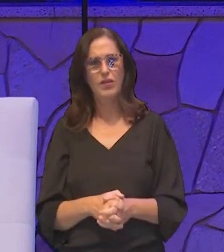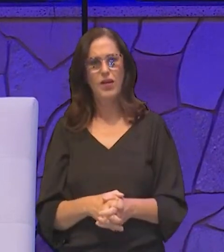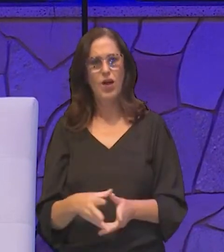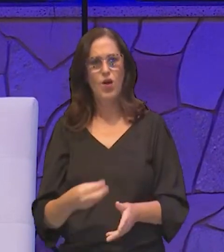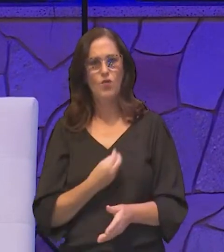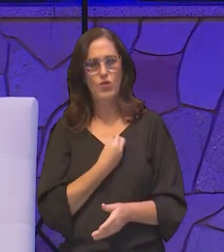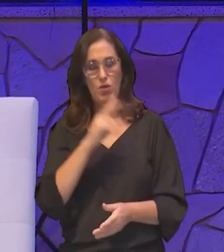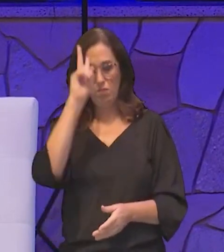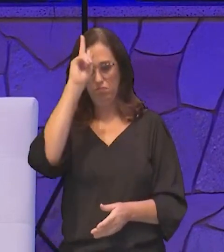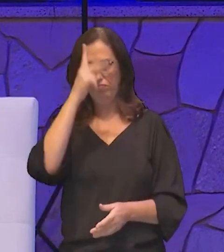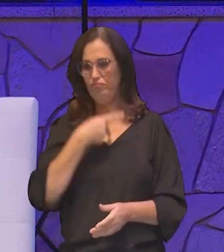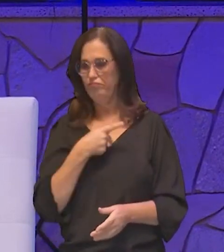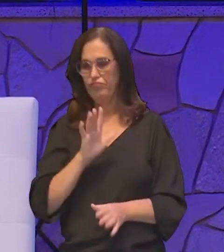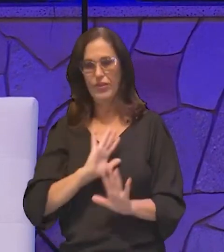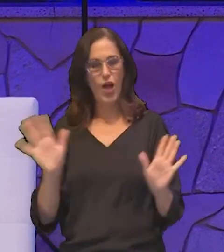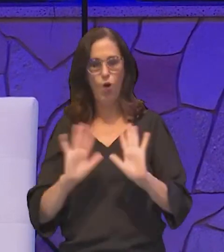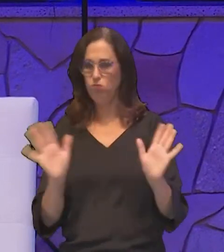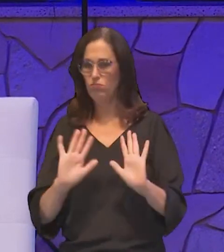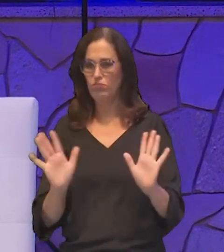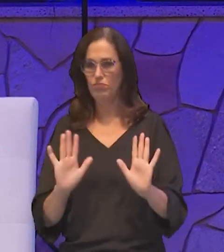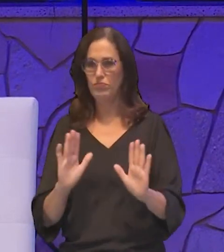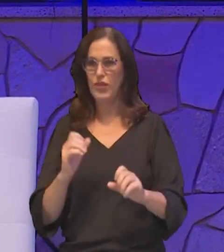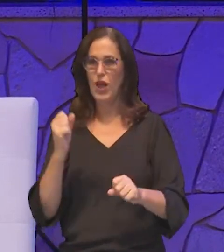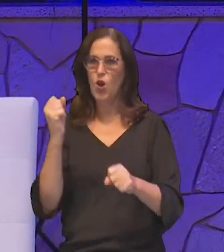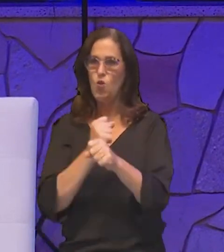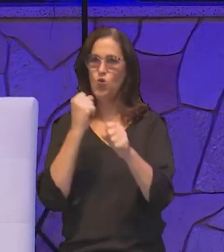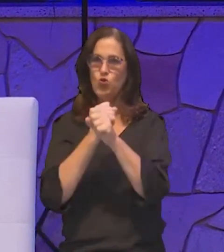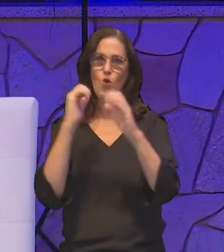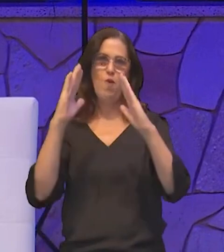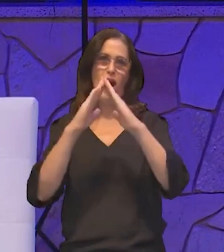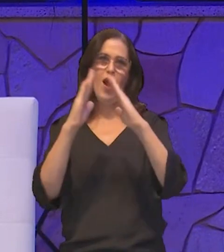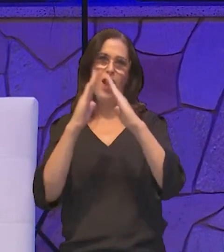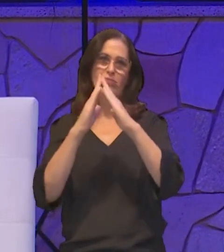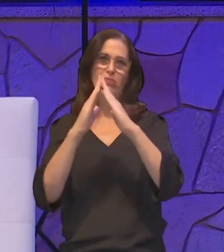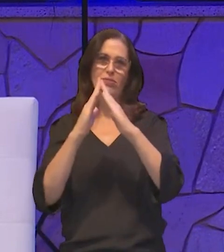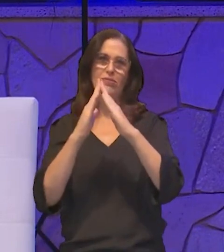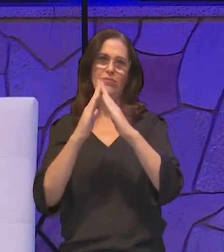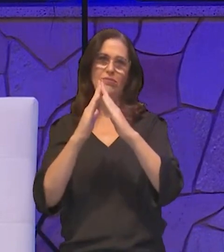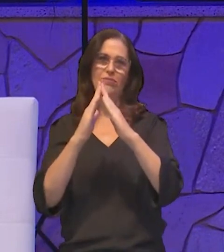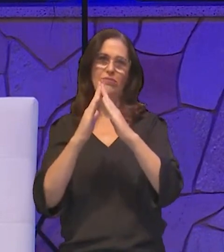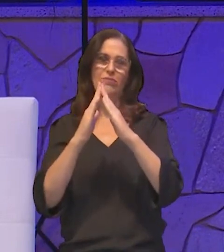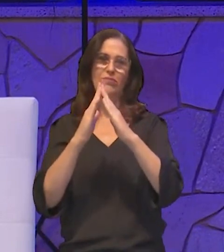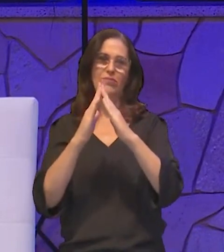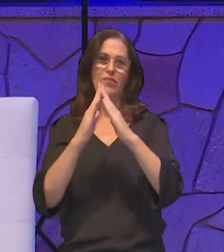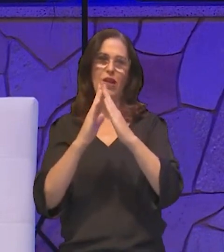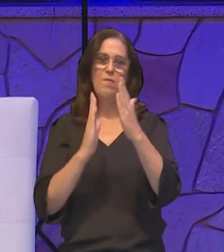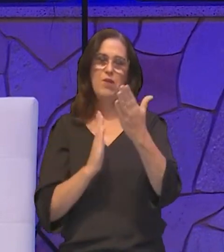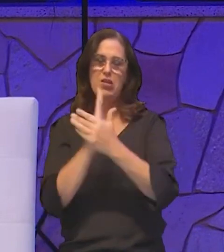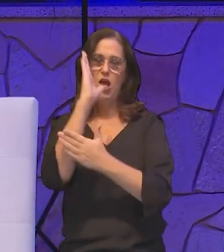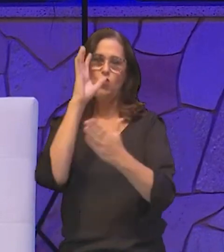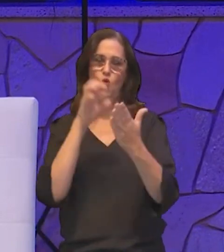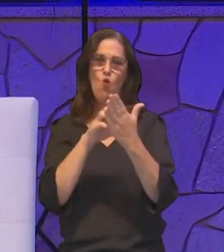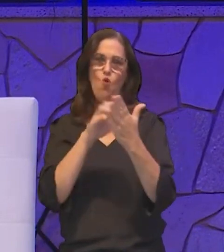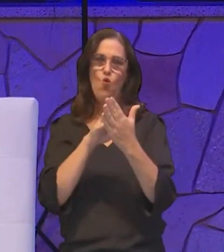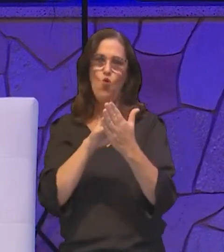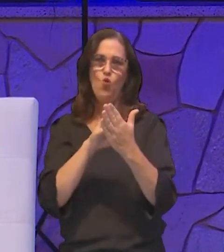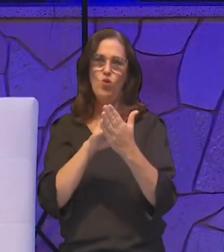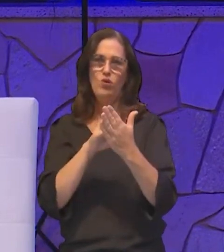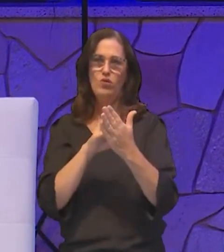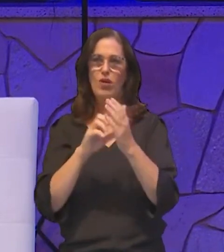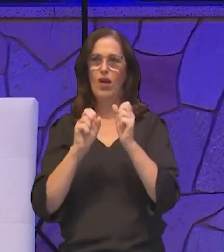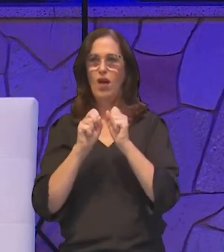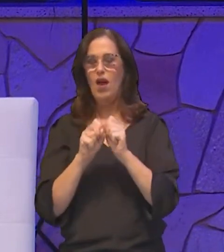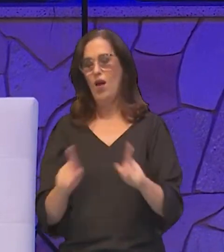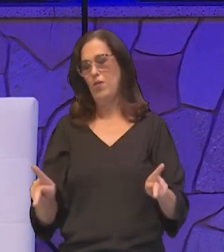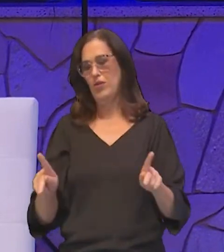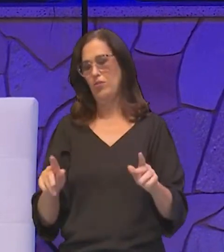nós mesmos. Nós não estamos aqui para edificar uma casa, passar em um concurso público, nos aposentarmos bem